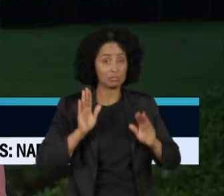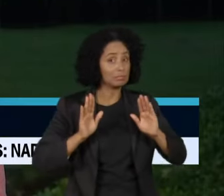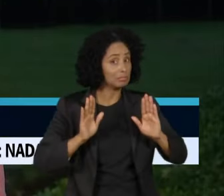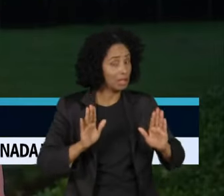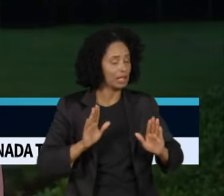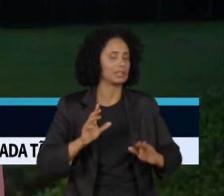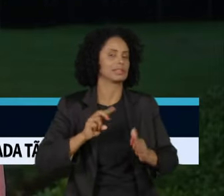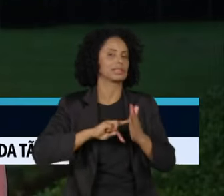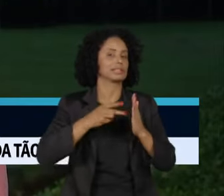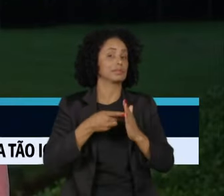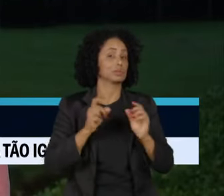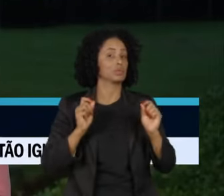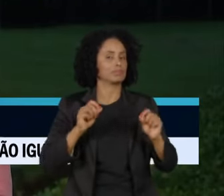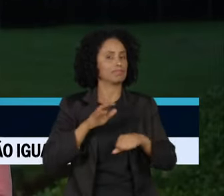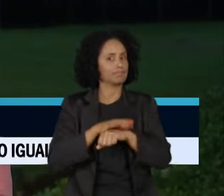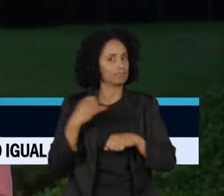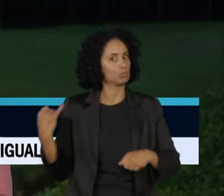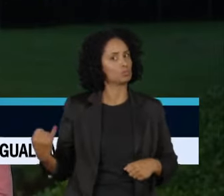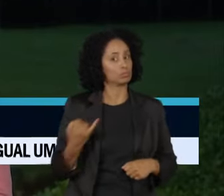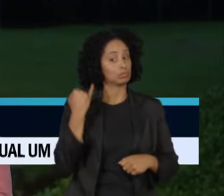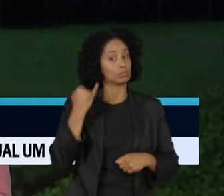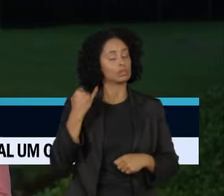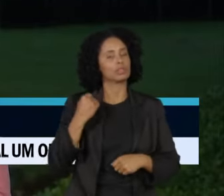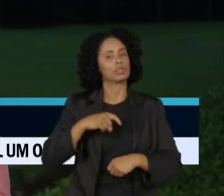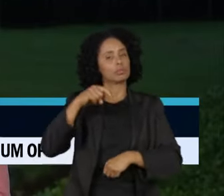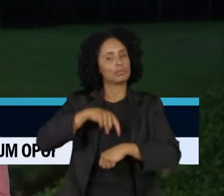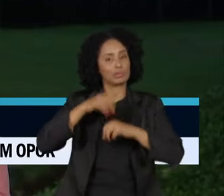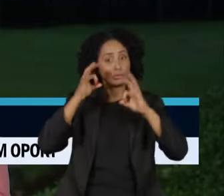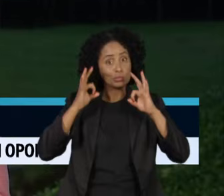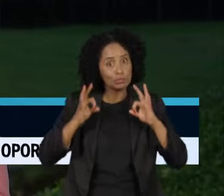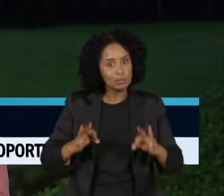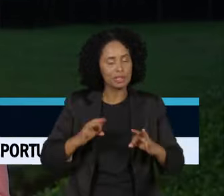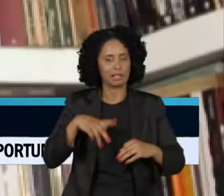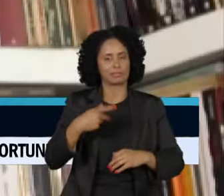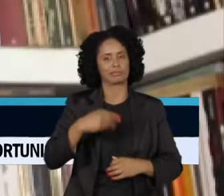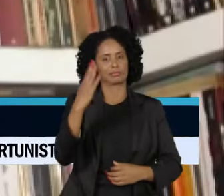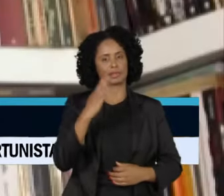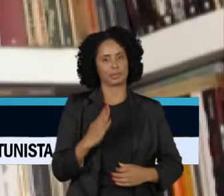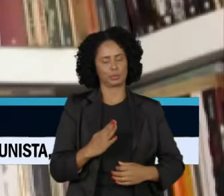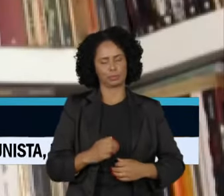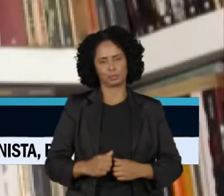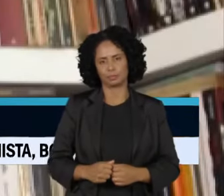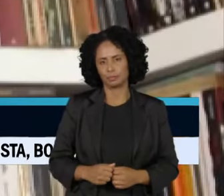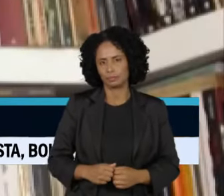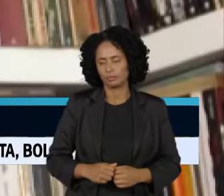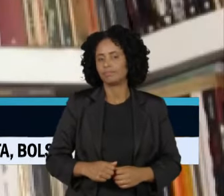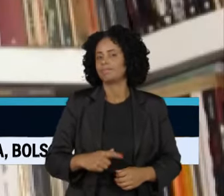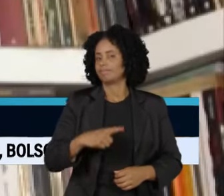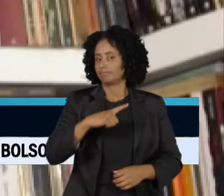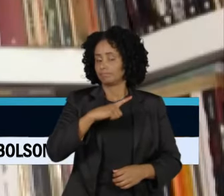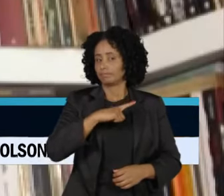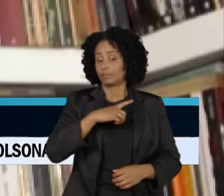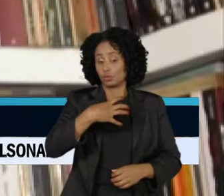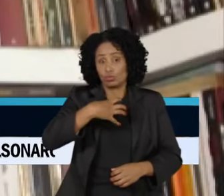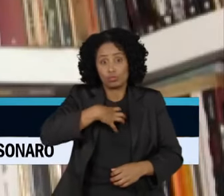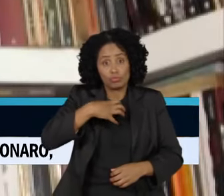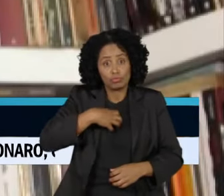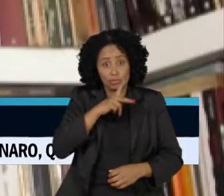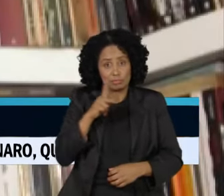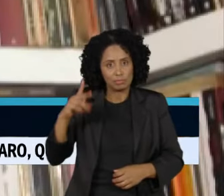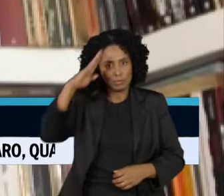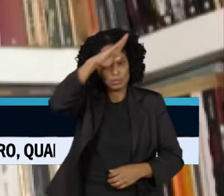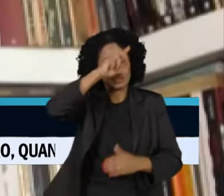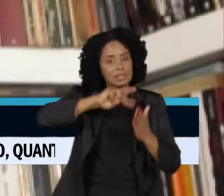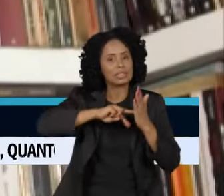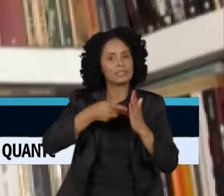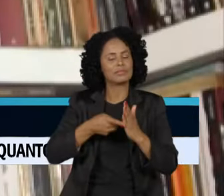gesto que seria importante num momento de grande divisão no país. Ao agir dessa forma, ele quer